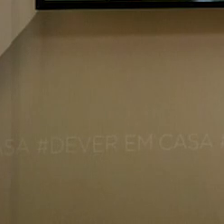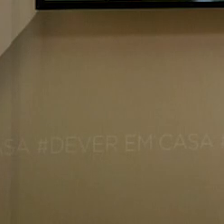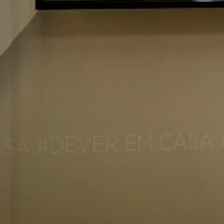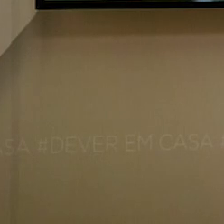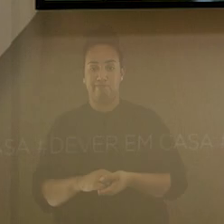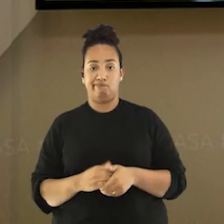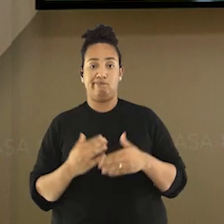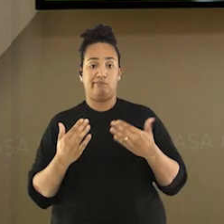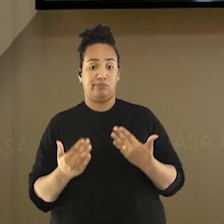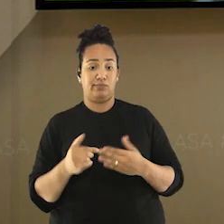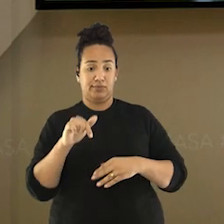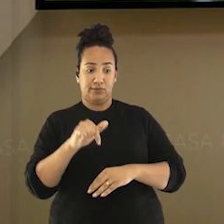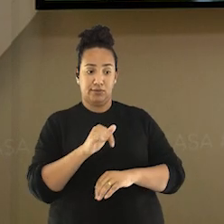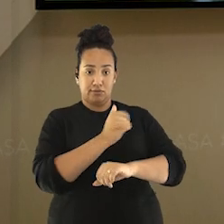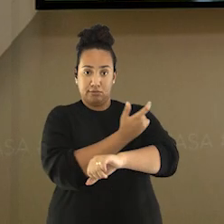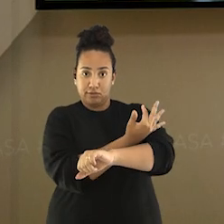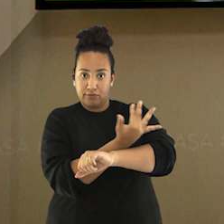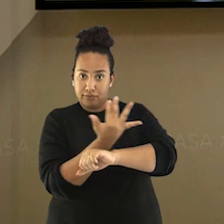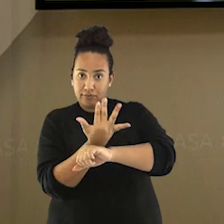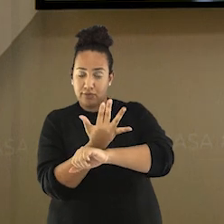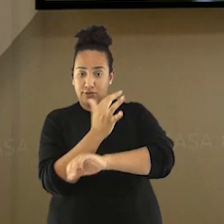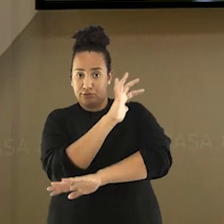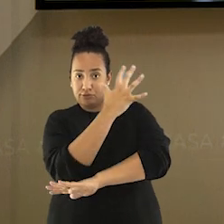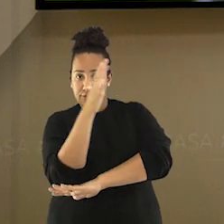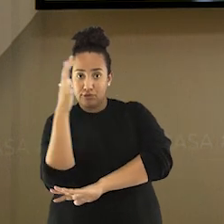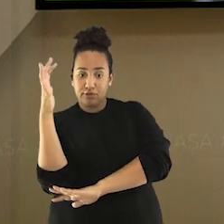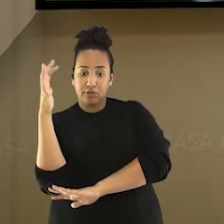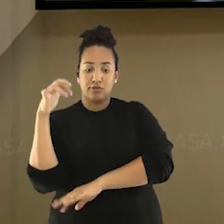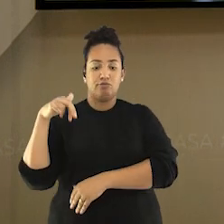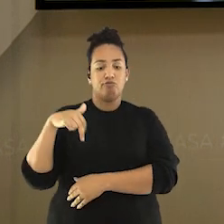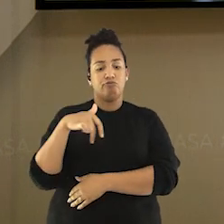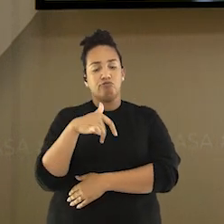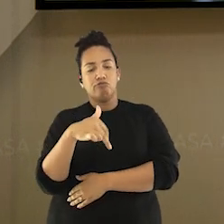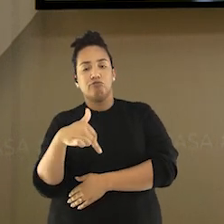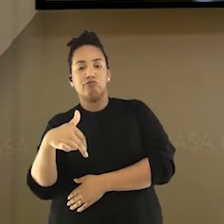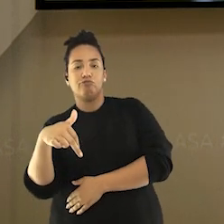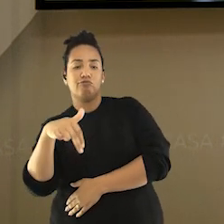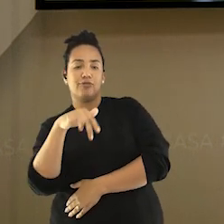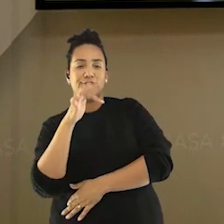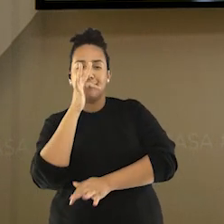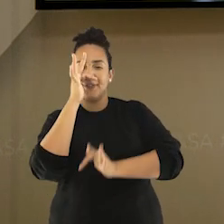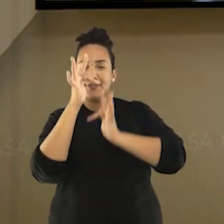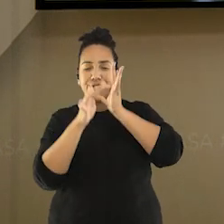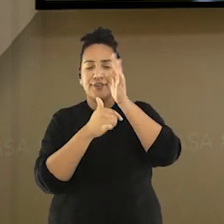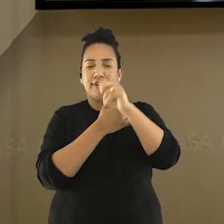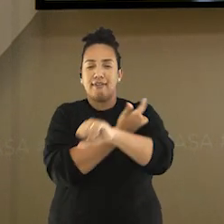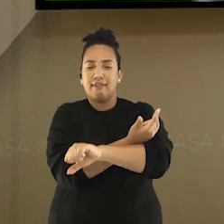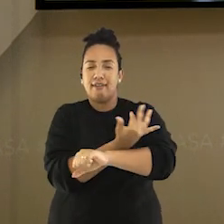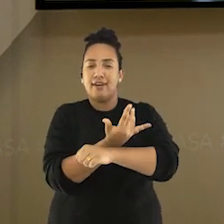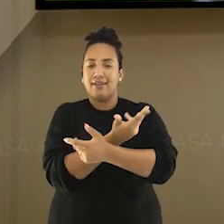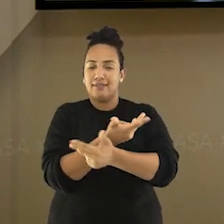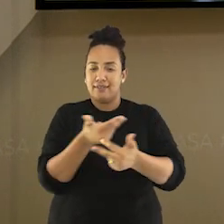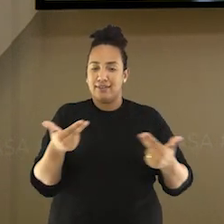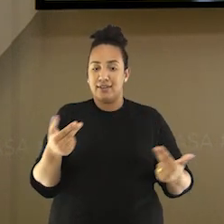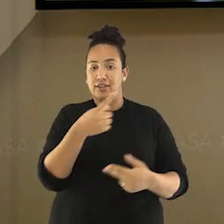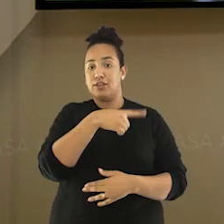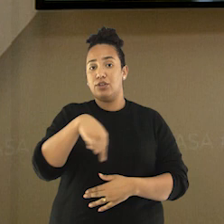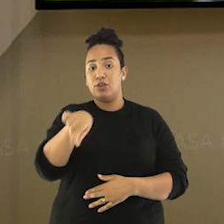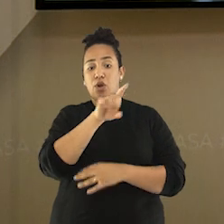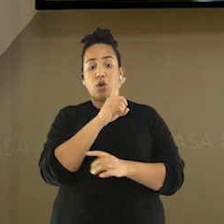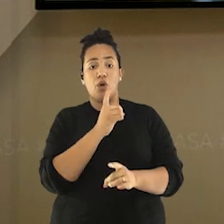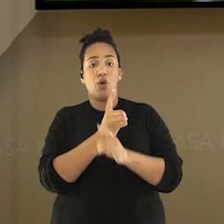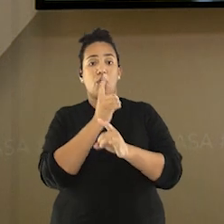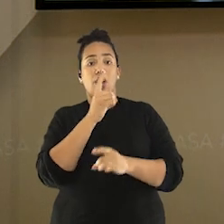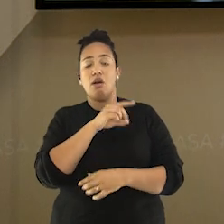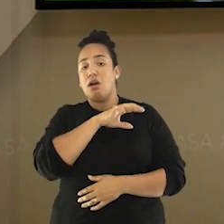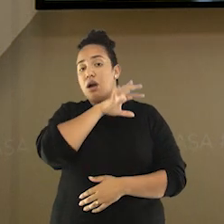Quando andamos por um jardim ou outra região assim com solo de terra, muitas plantas, grama, é comum nós vermos alguns